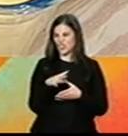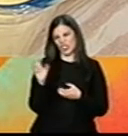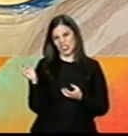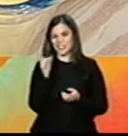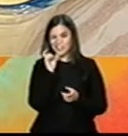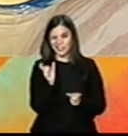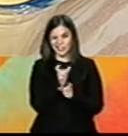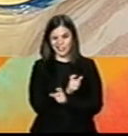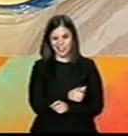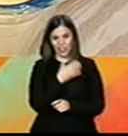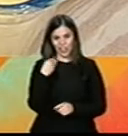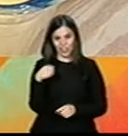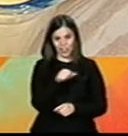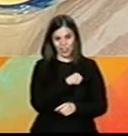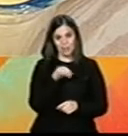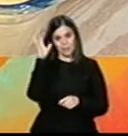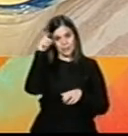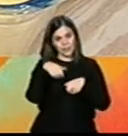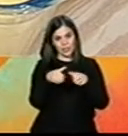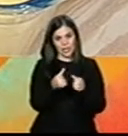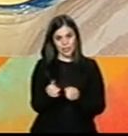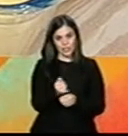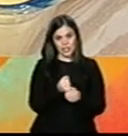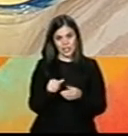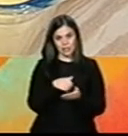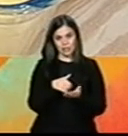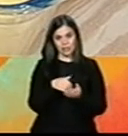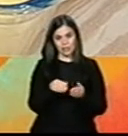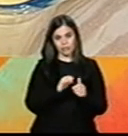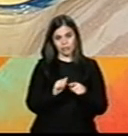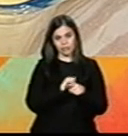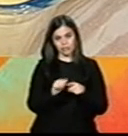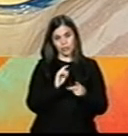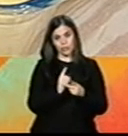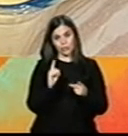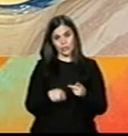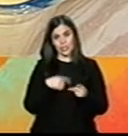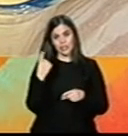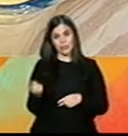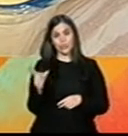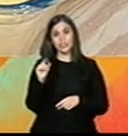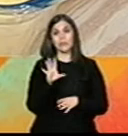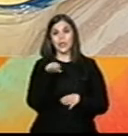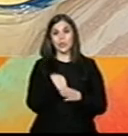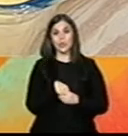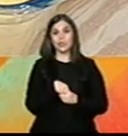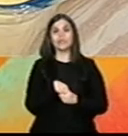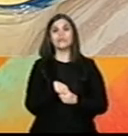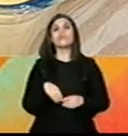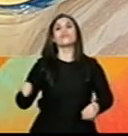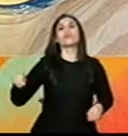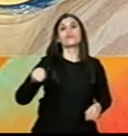preocupações. Fio de azeite, queijo da ilha ralado. Outra vez? Não, porque entretanto vamos utilizar para